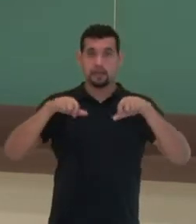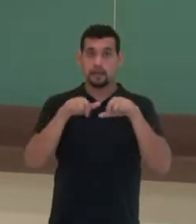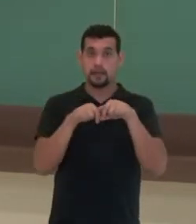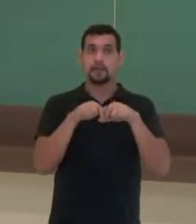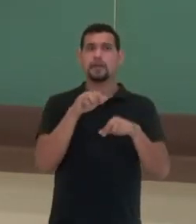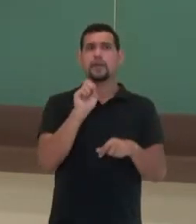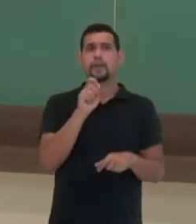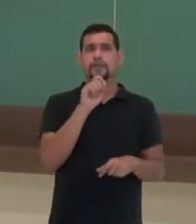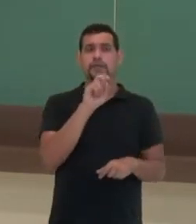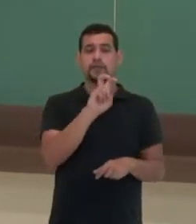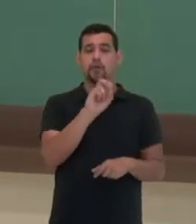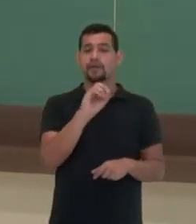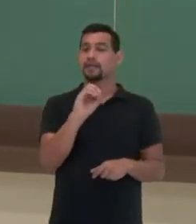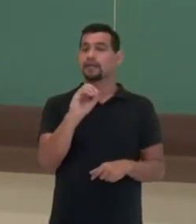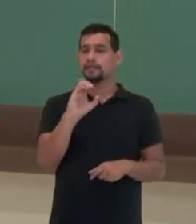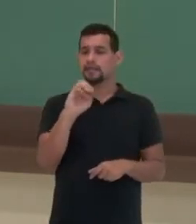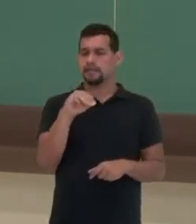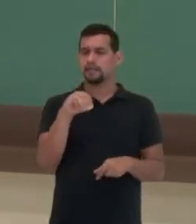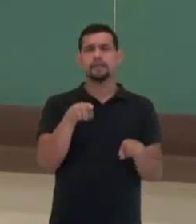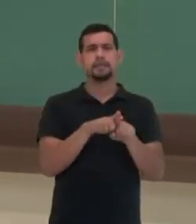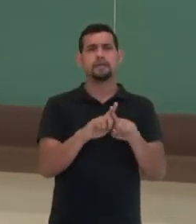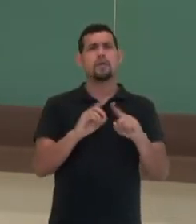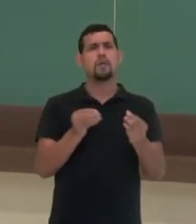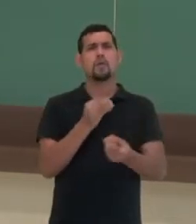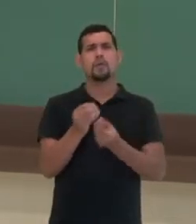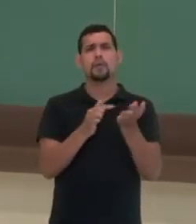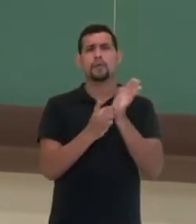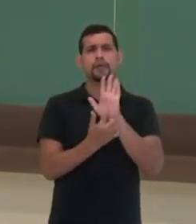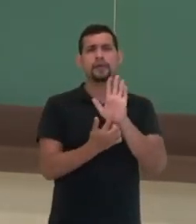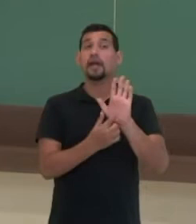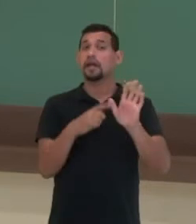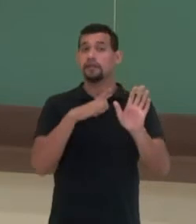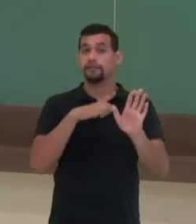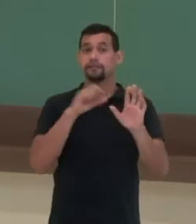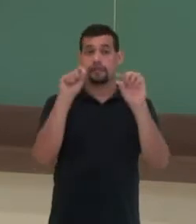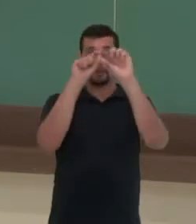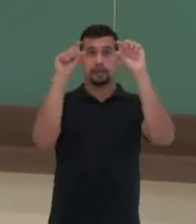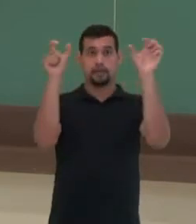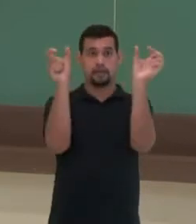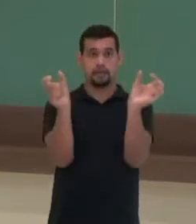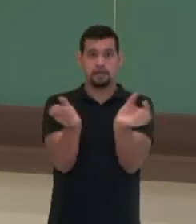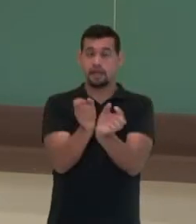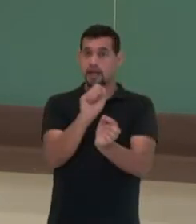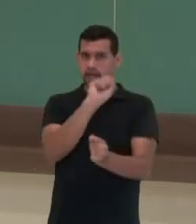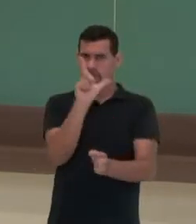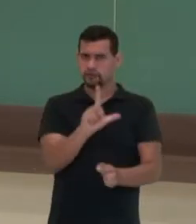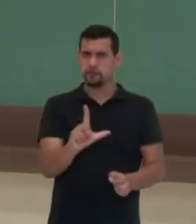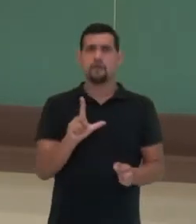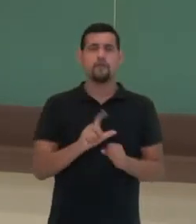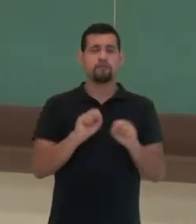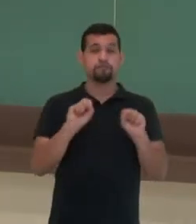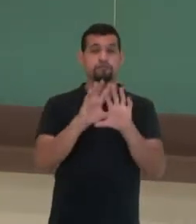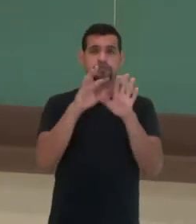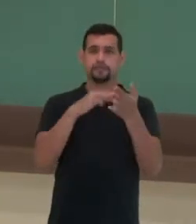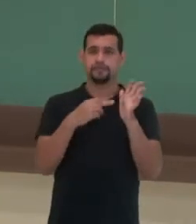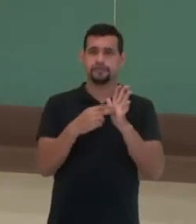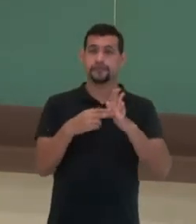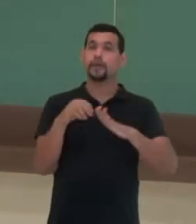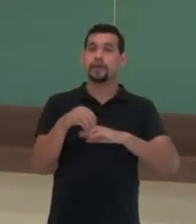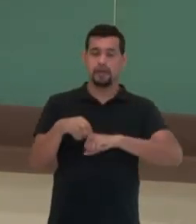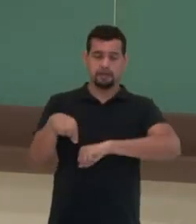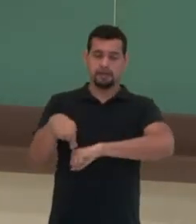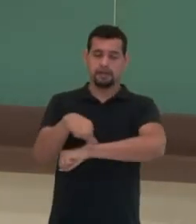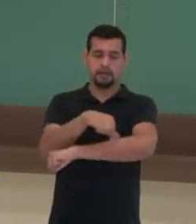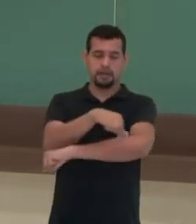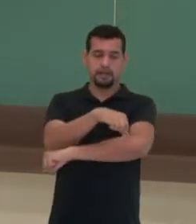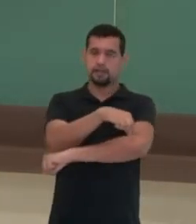0,5, 50 centímetros, como mostrado na figura abaixo. Então eu tenho essa parte azul clara que será a calçada. A área do